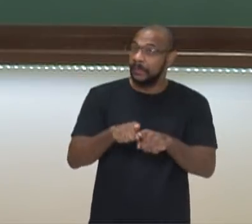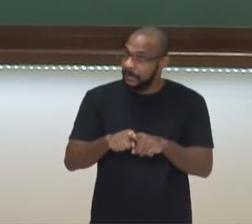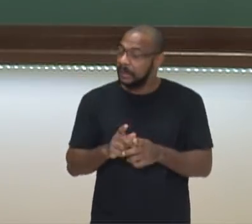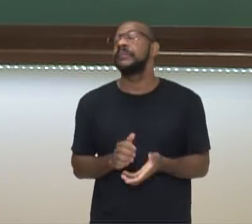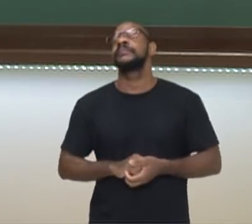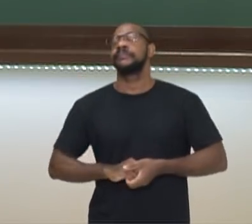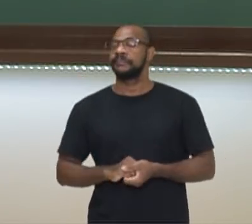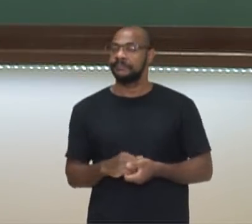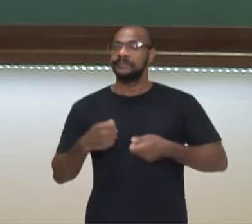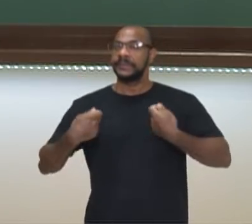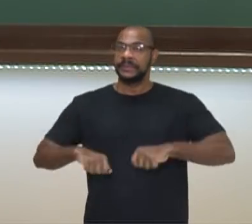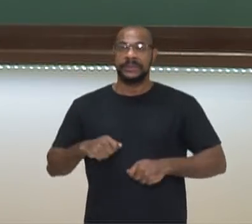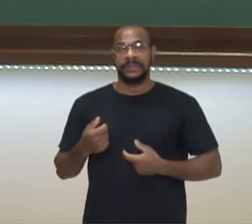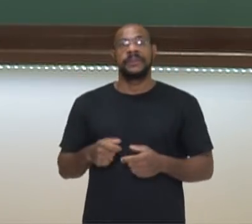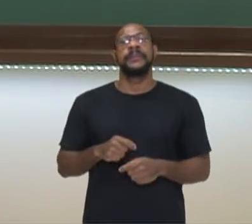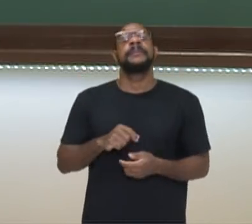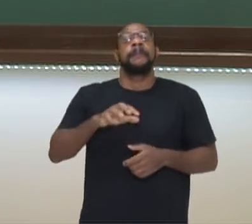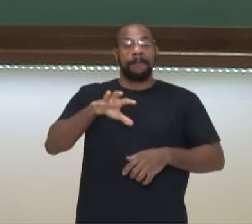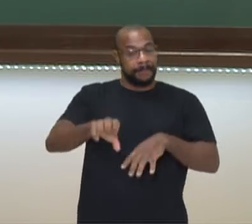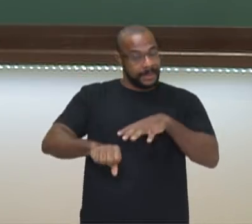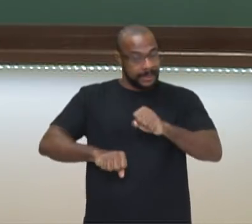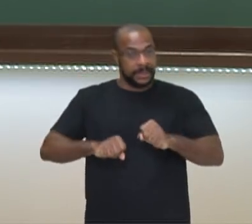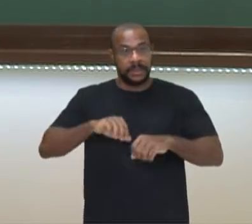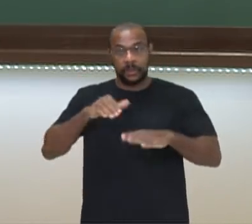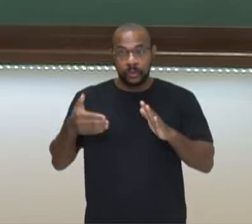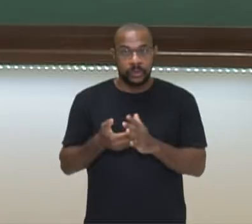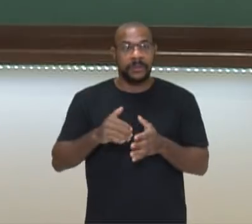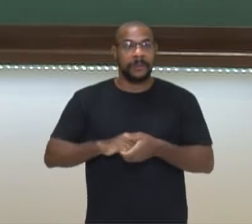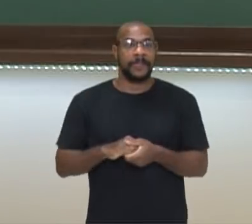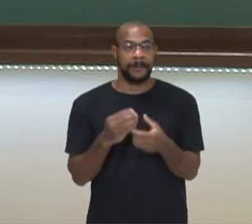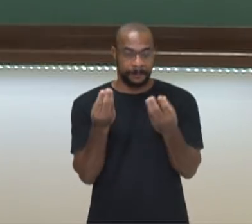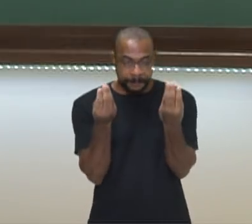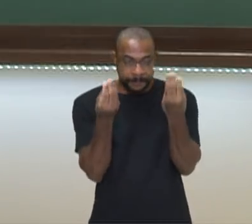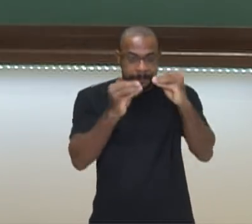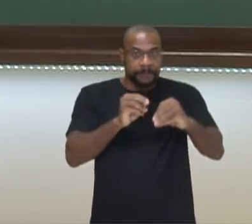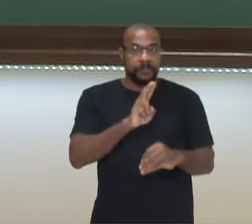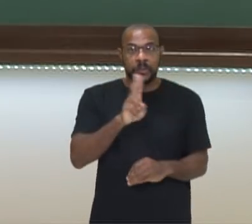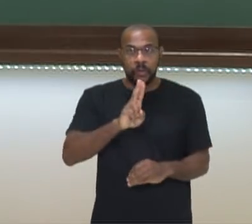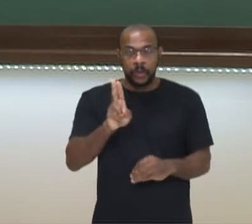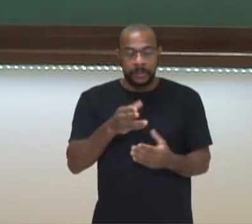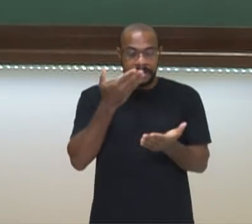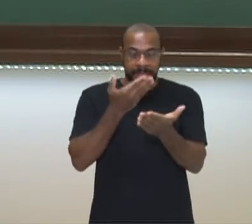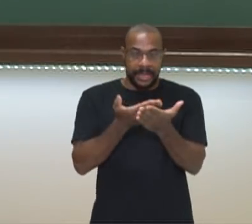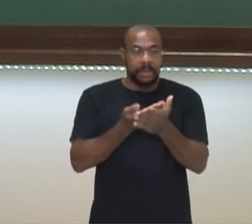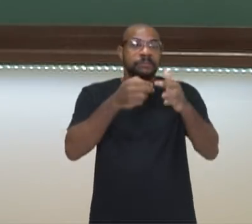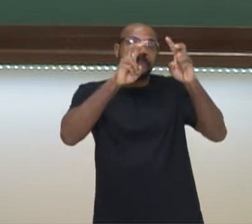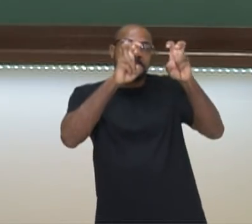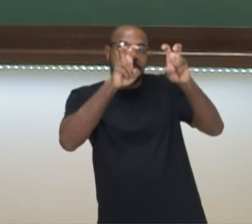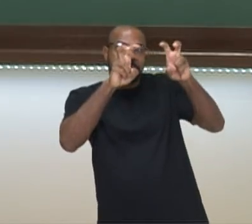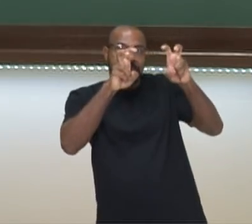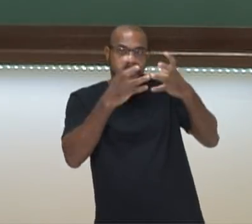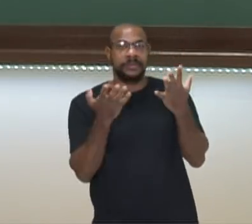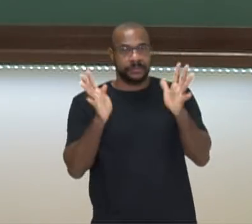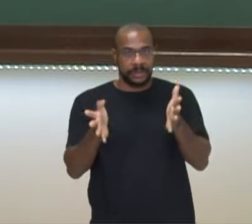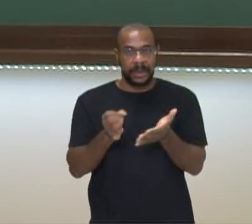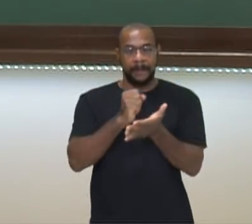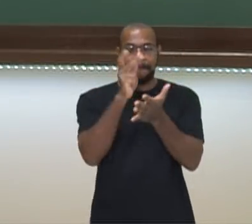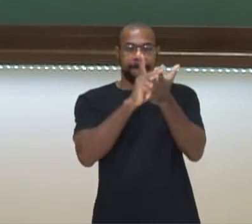frente? Perfeito. Você colocou lá o nome da nossa aula?